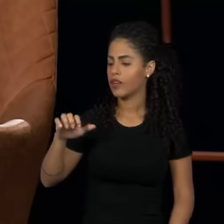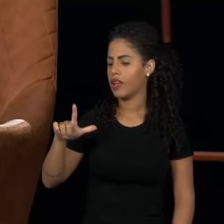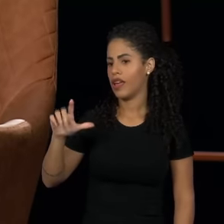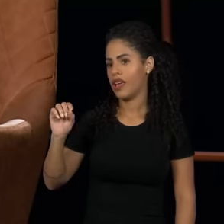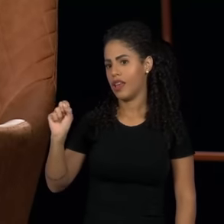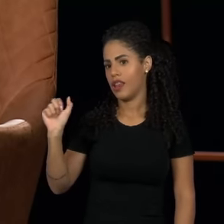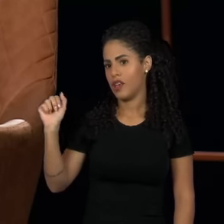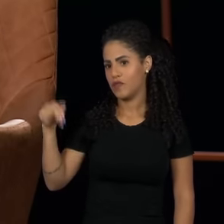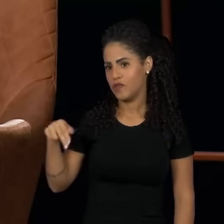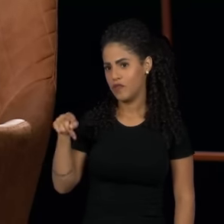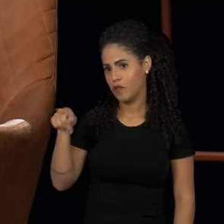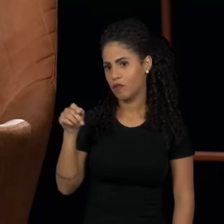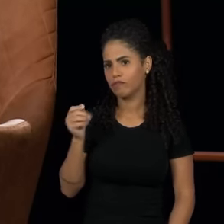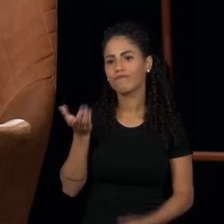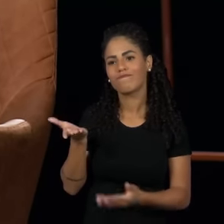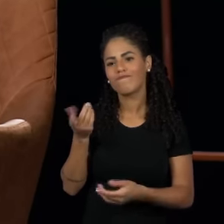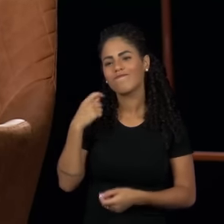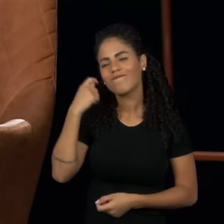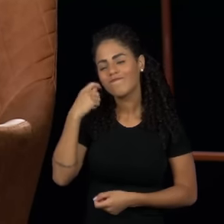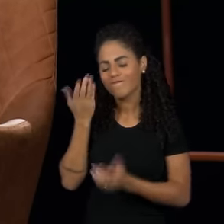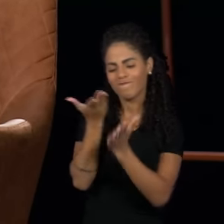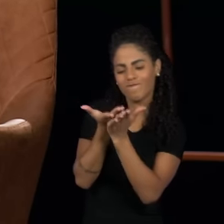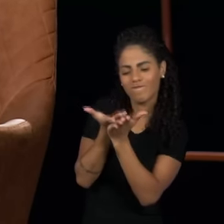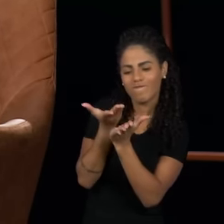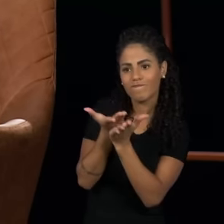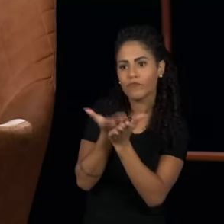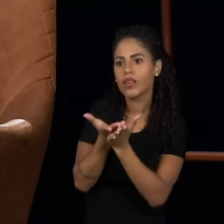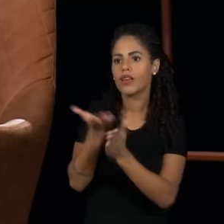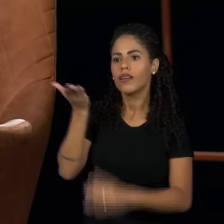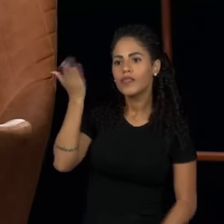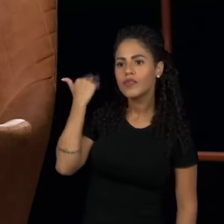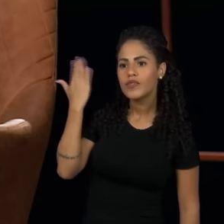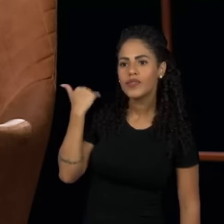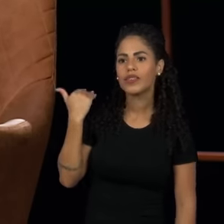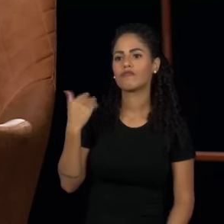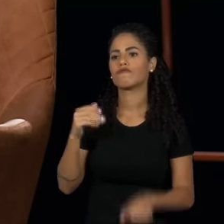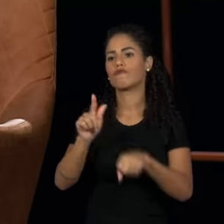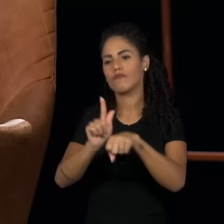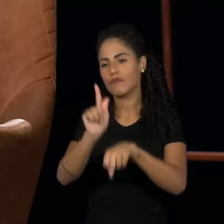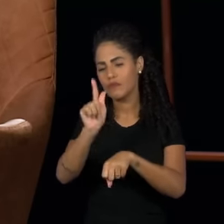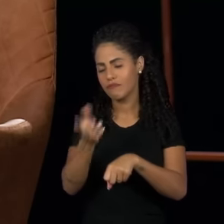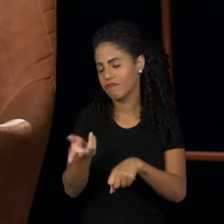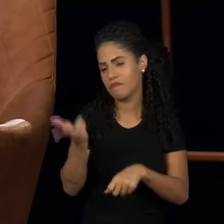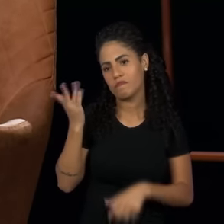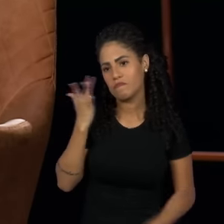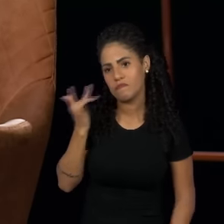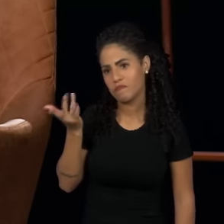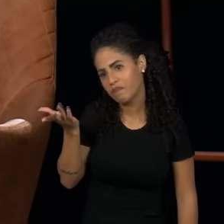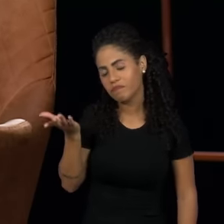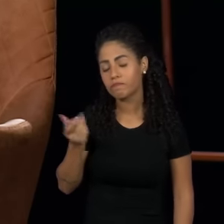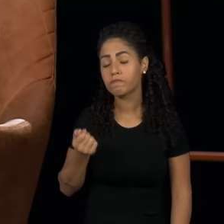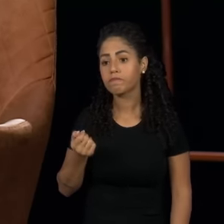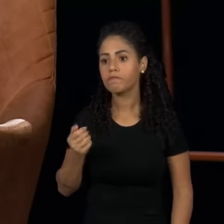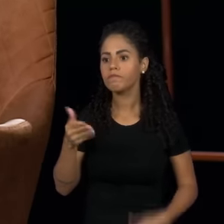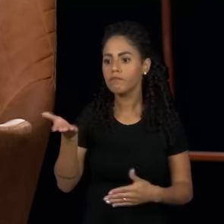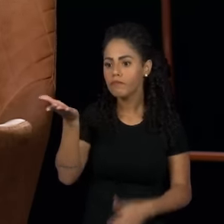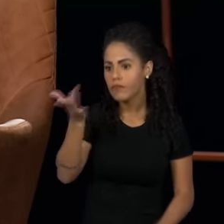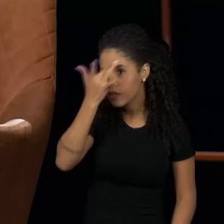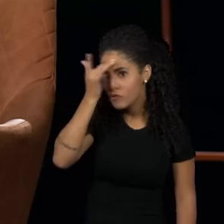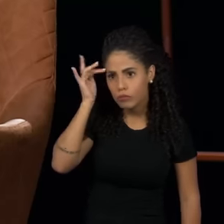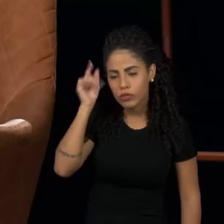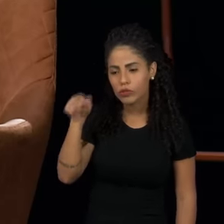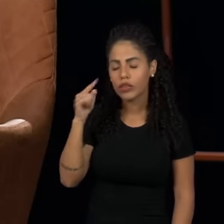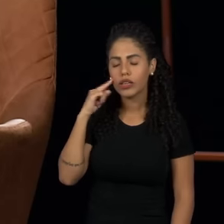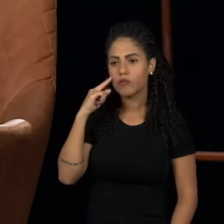O Nelson, todo ator estuda muito o Nelson, né? Na escola, na graduação. E é um autor, eu